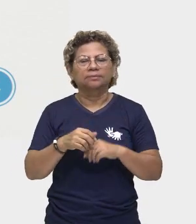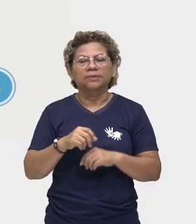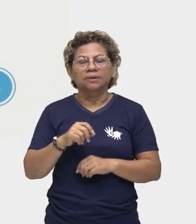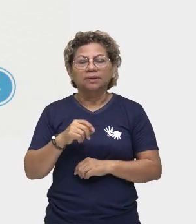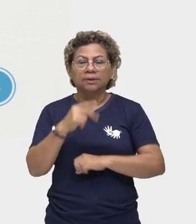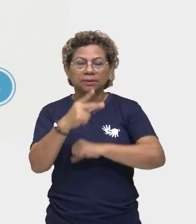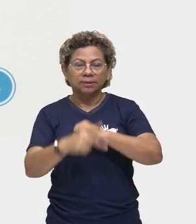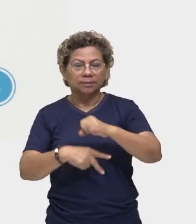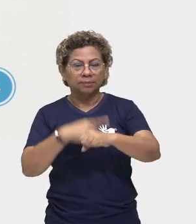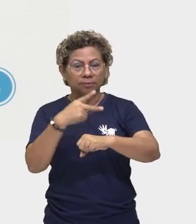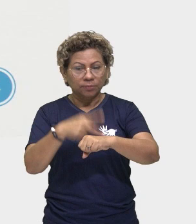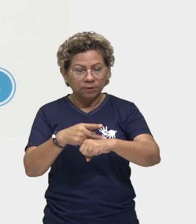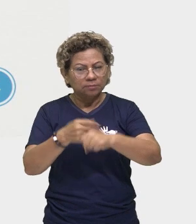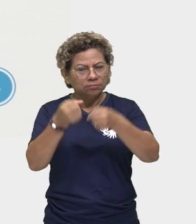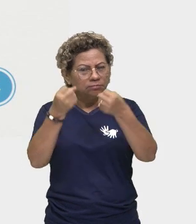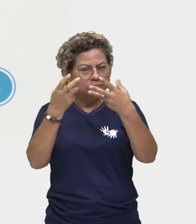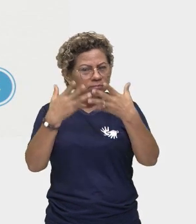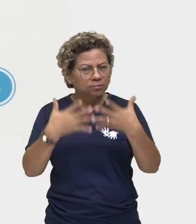com